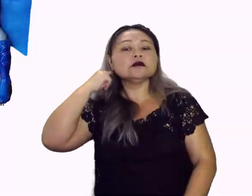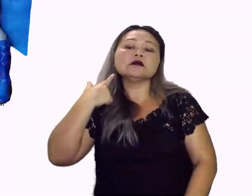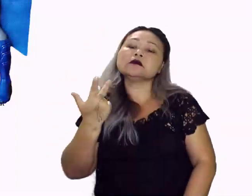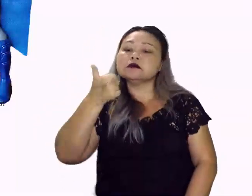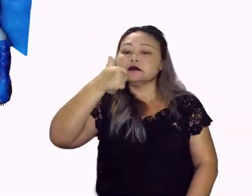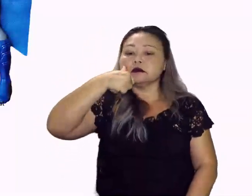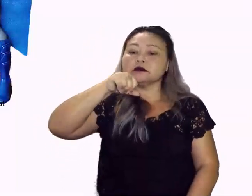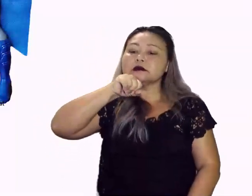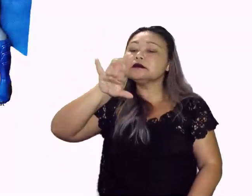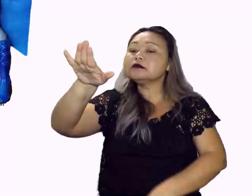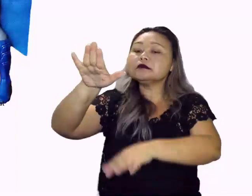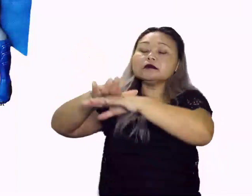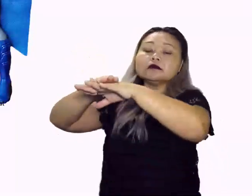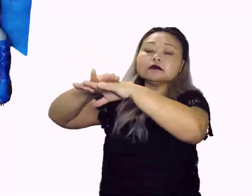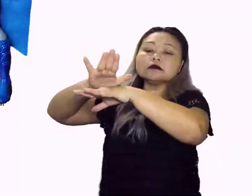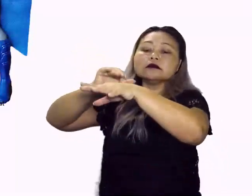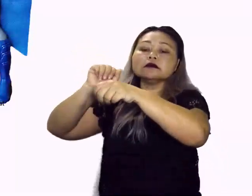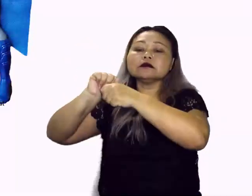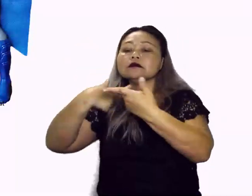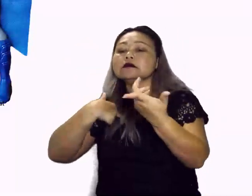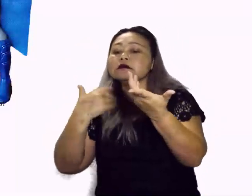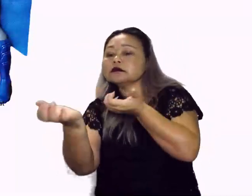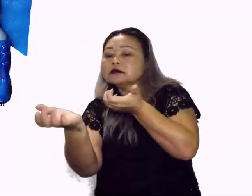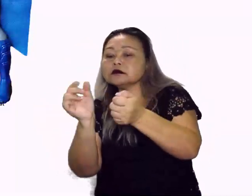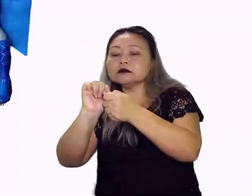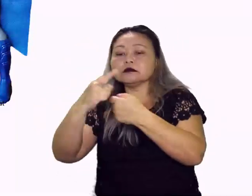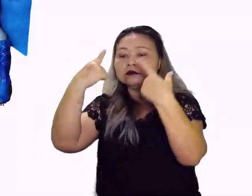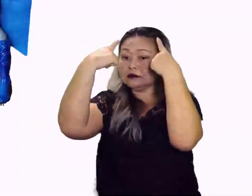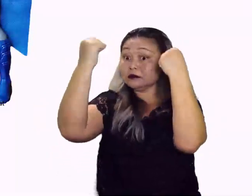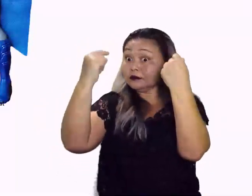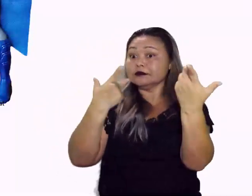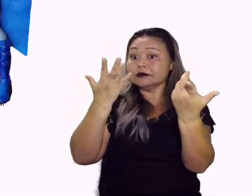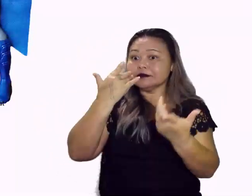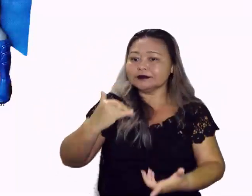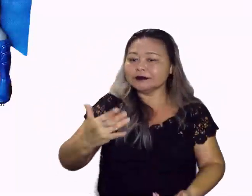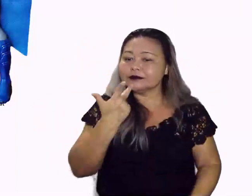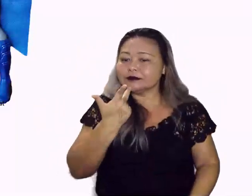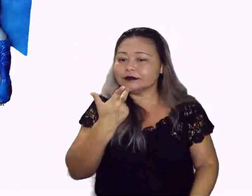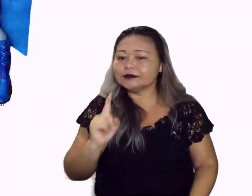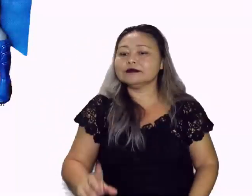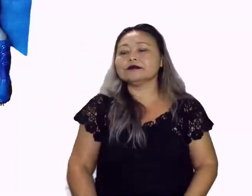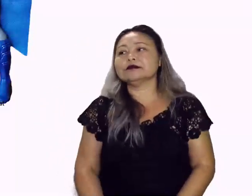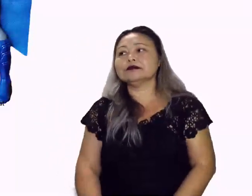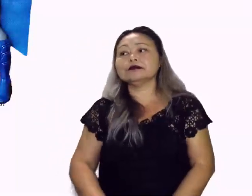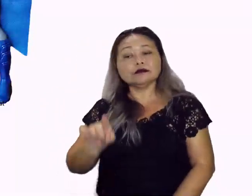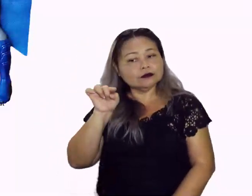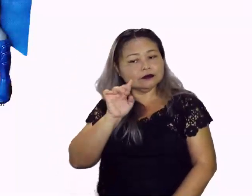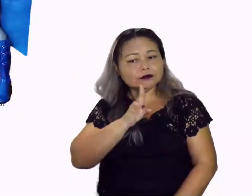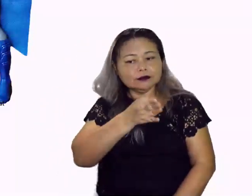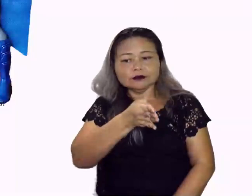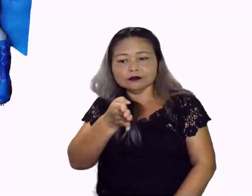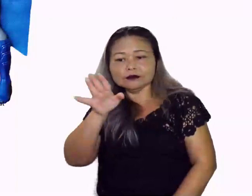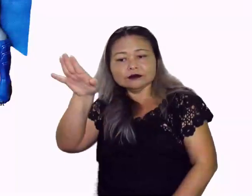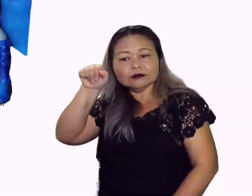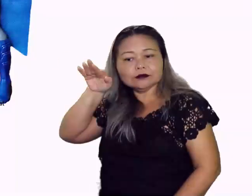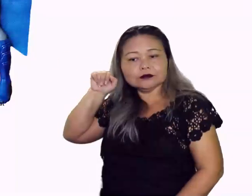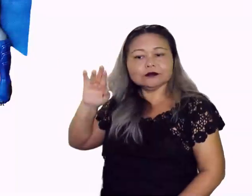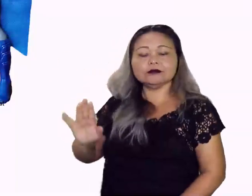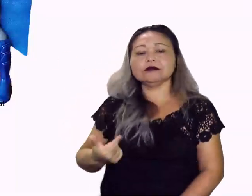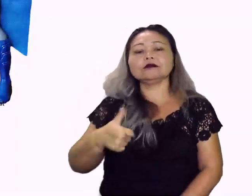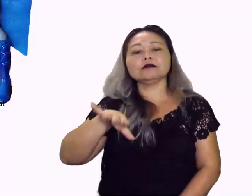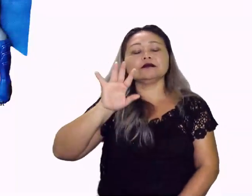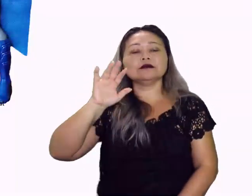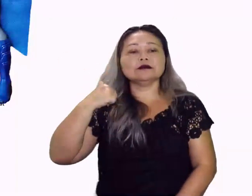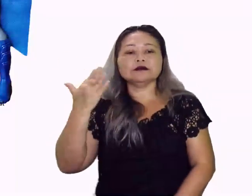né? Mãe, chama o Homem-Aranha. As crianças falam isso. É nesse sentido que eles